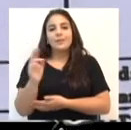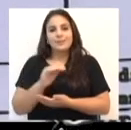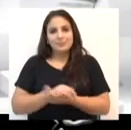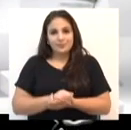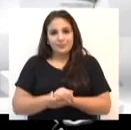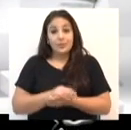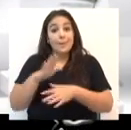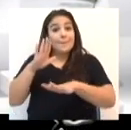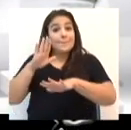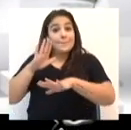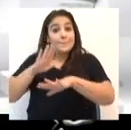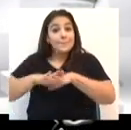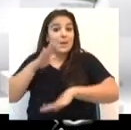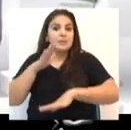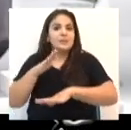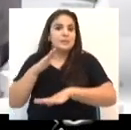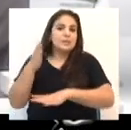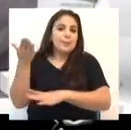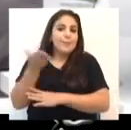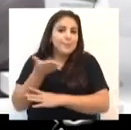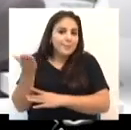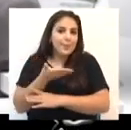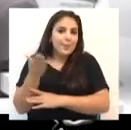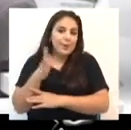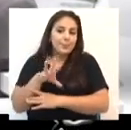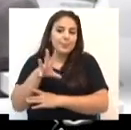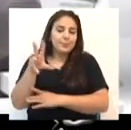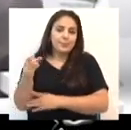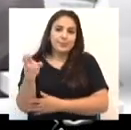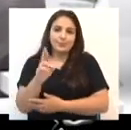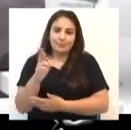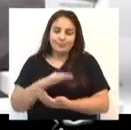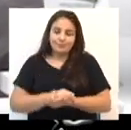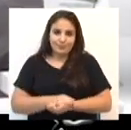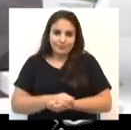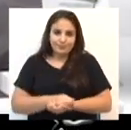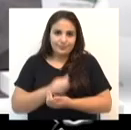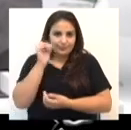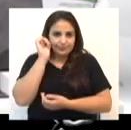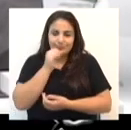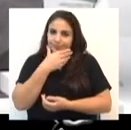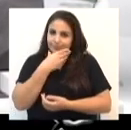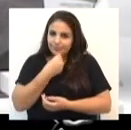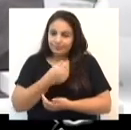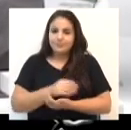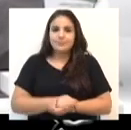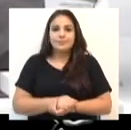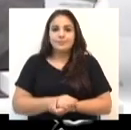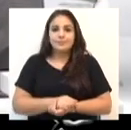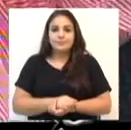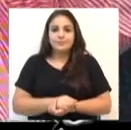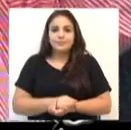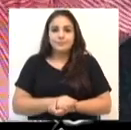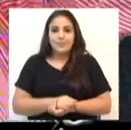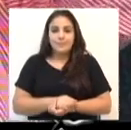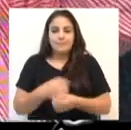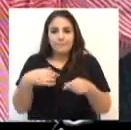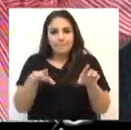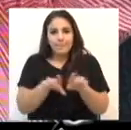R$525.865. Mais de R$500 mil, senhores e senhoras. E